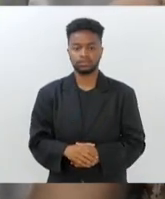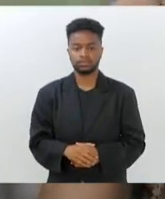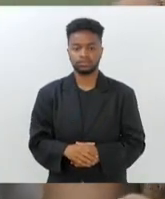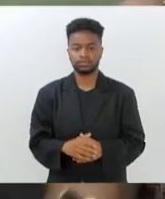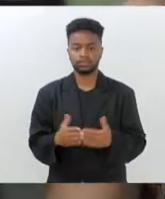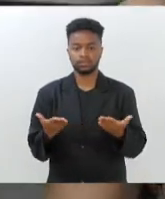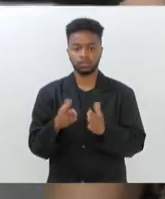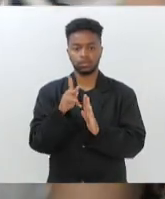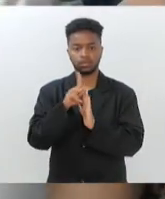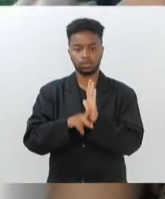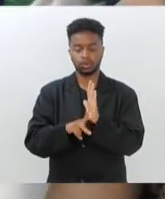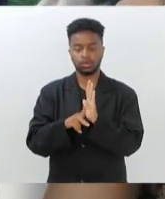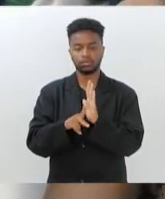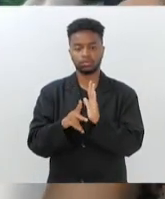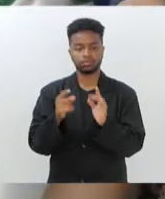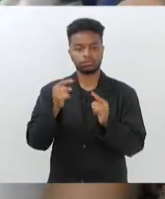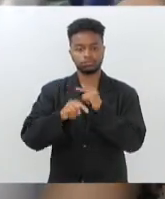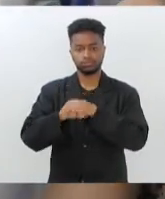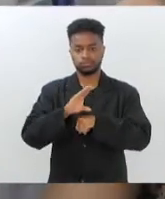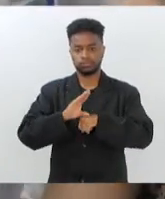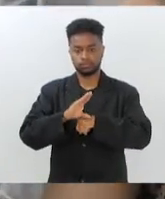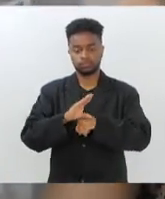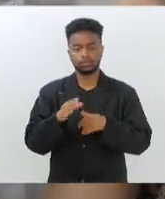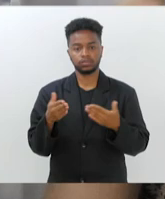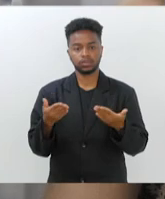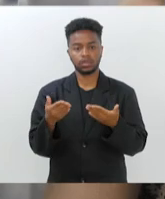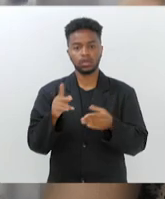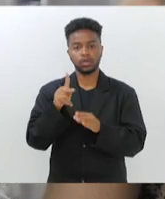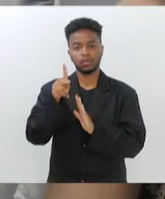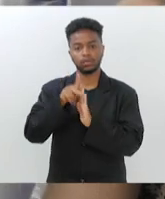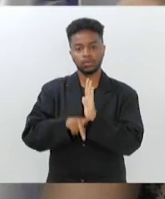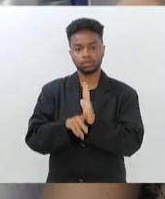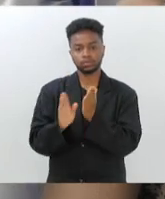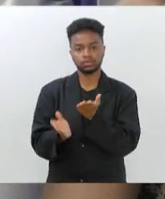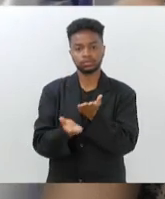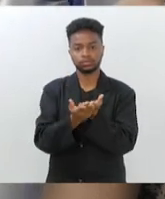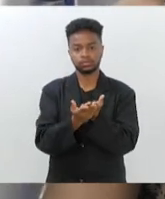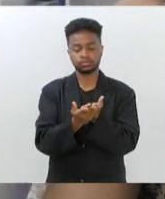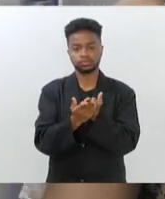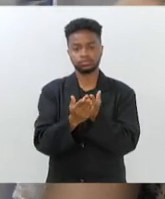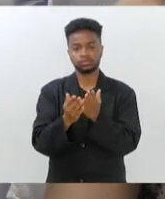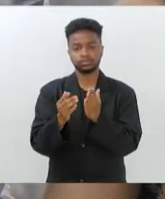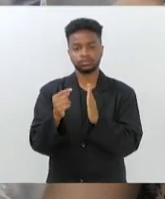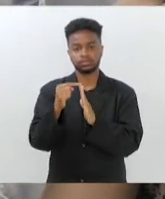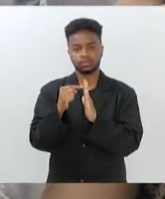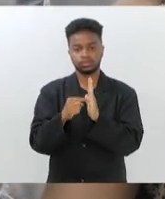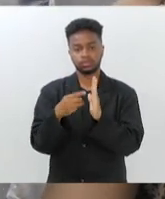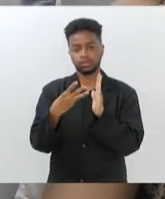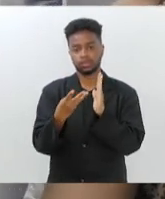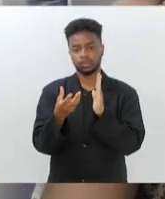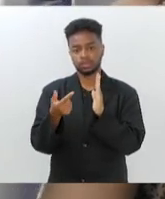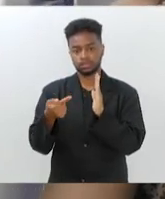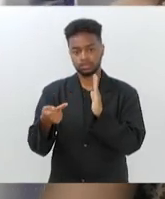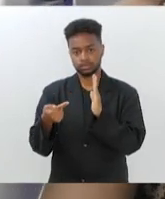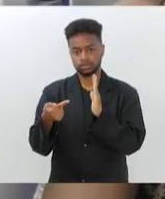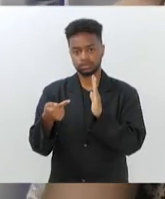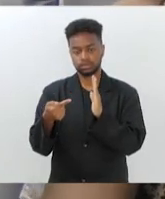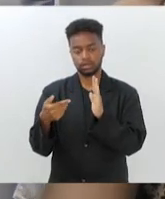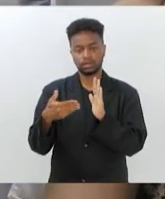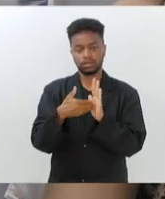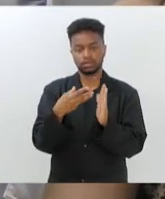projetos pela inconstitucionalidade os projetos pela anexação são os itens número 37